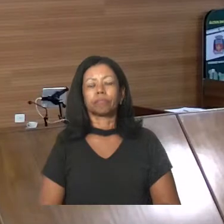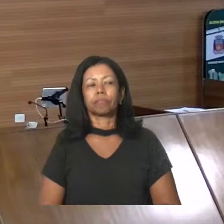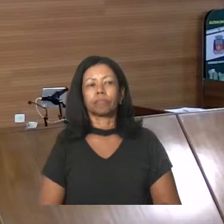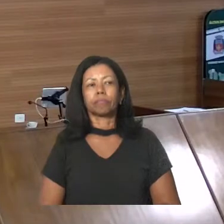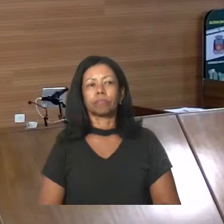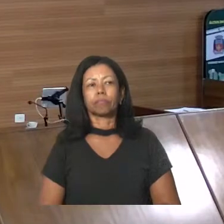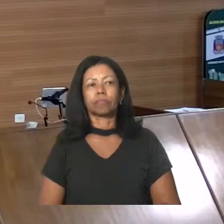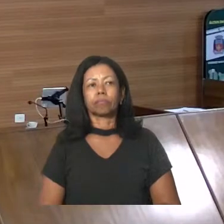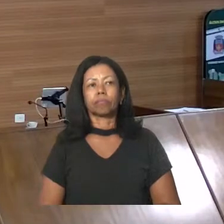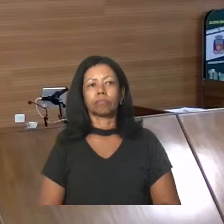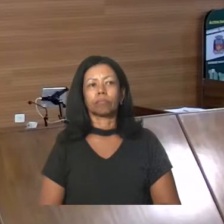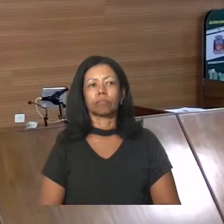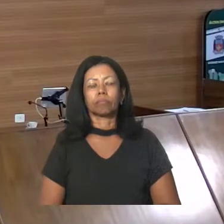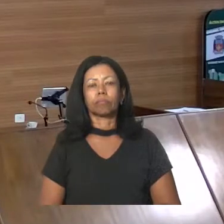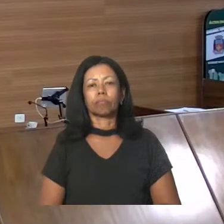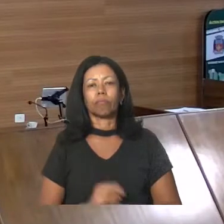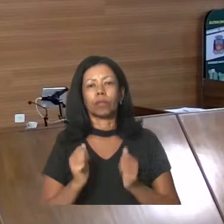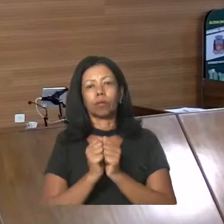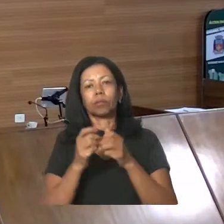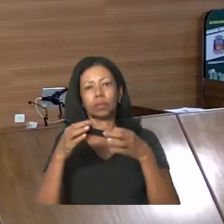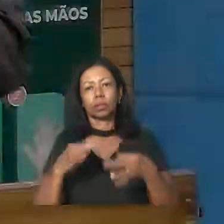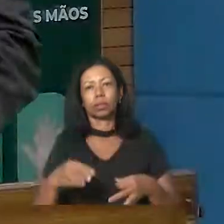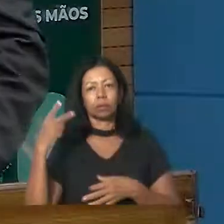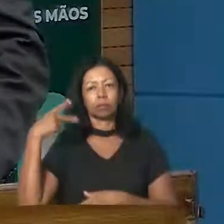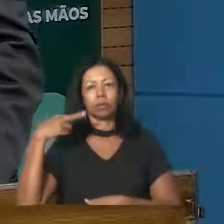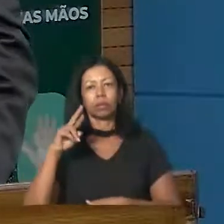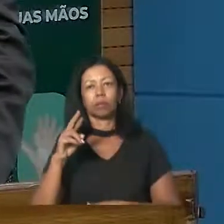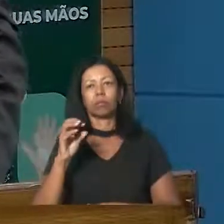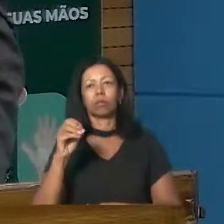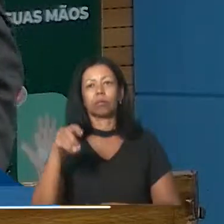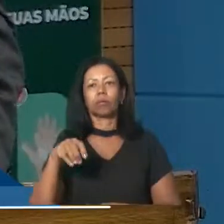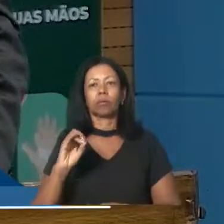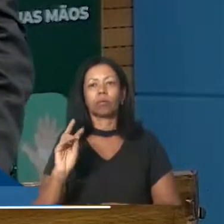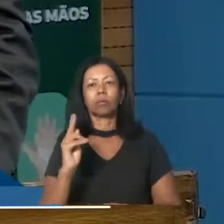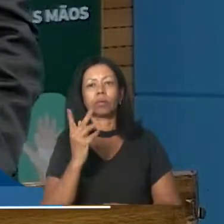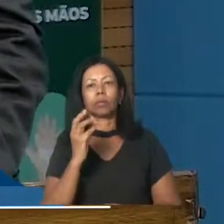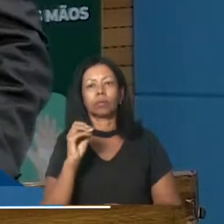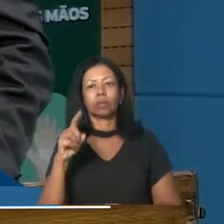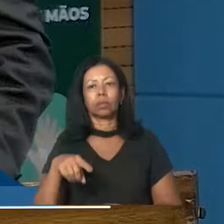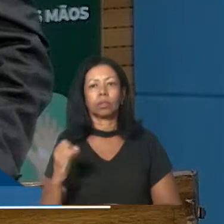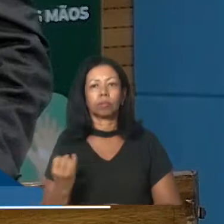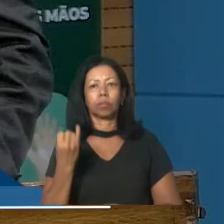com certeza, vereador Roxinho, vai ser de grande importância